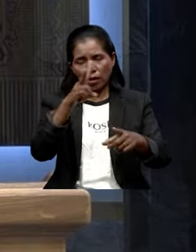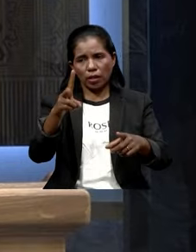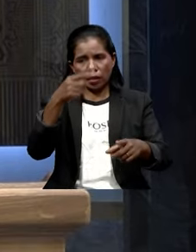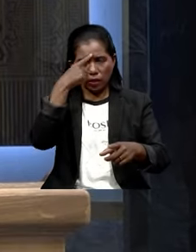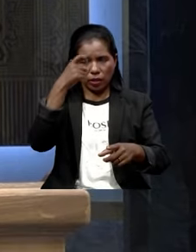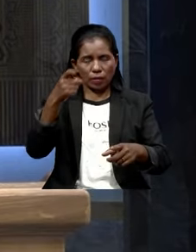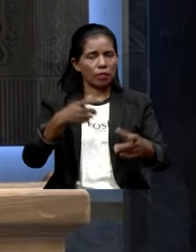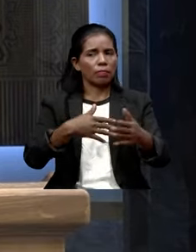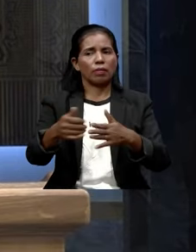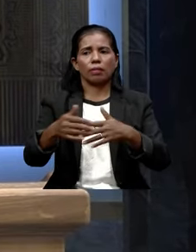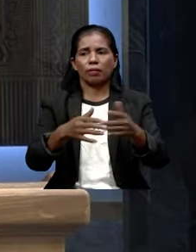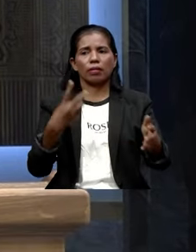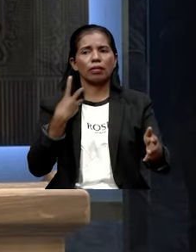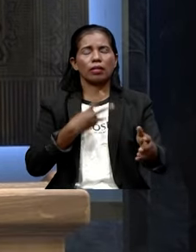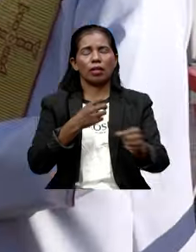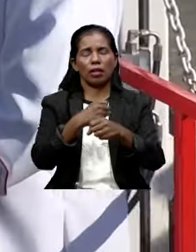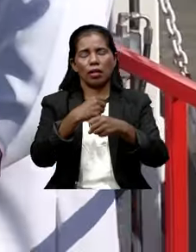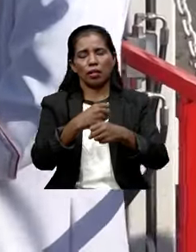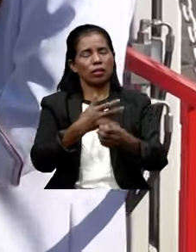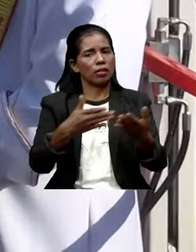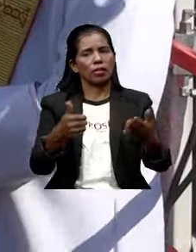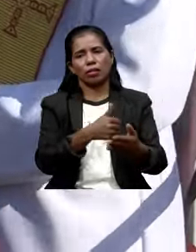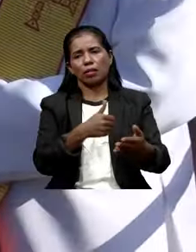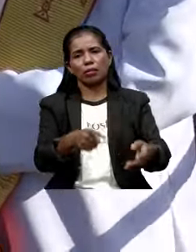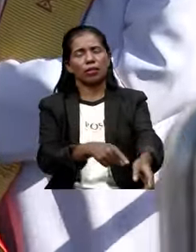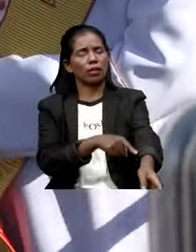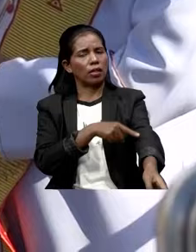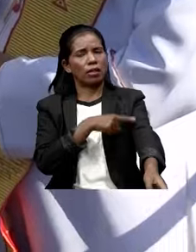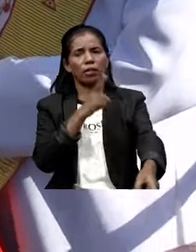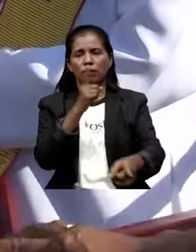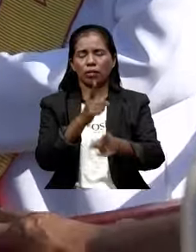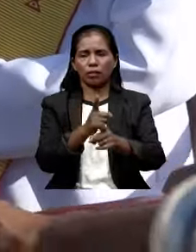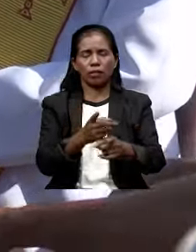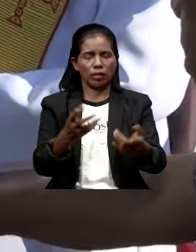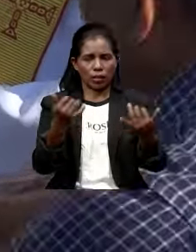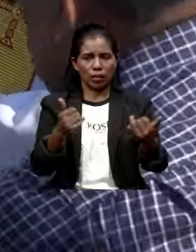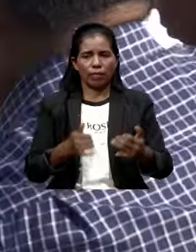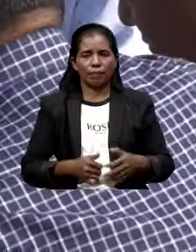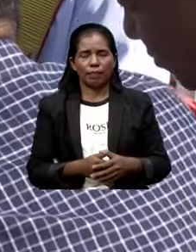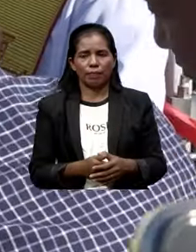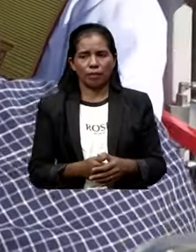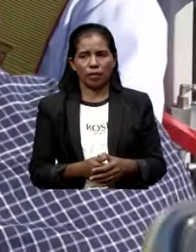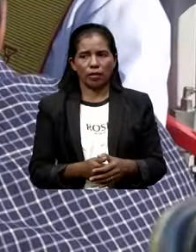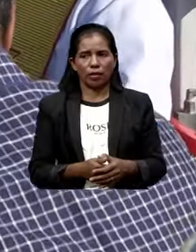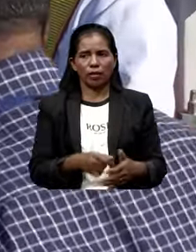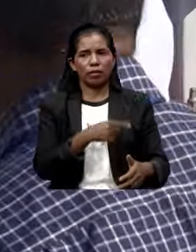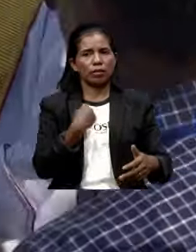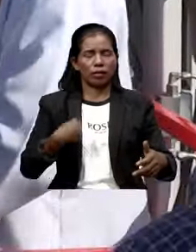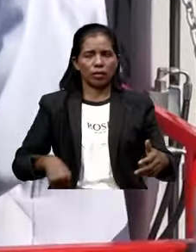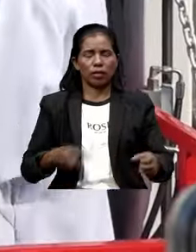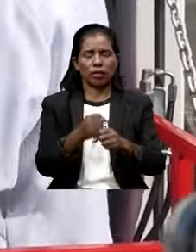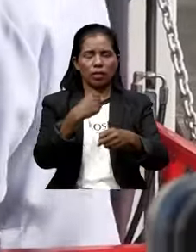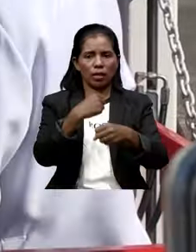também vai bem e tal, obras balão, cleuro, e né, China, se irmão, lá consegue